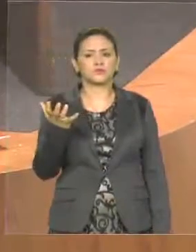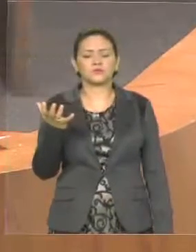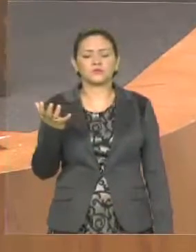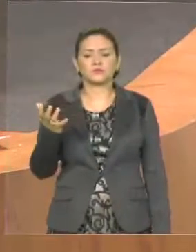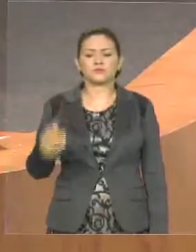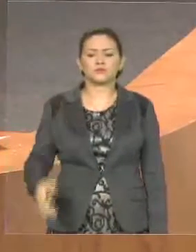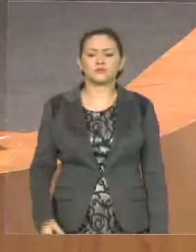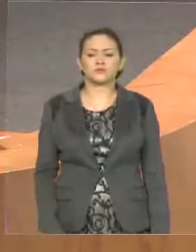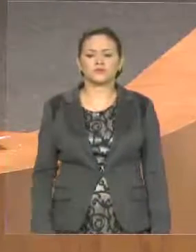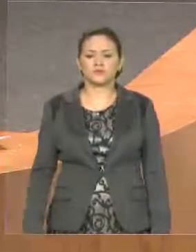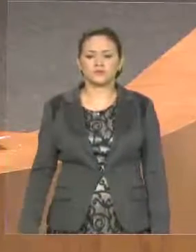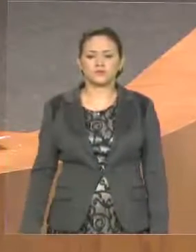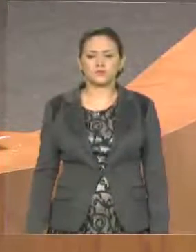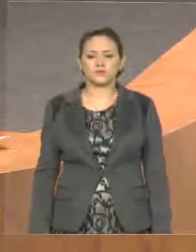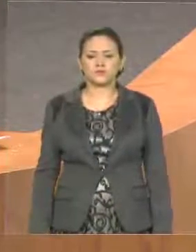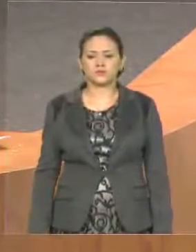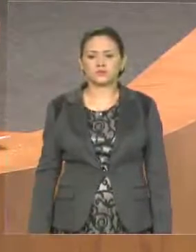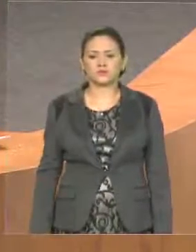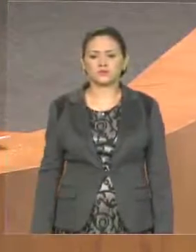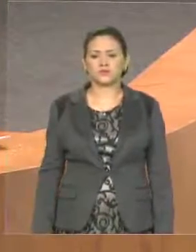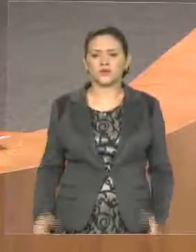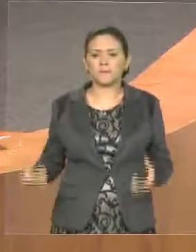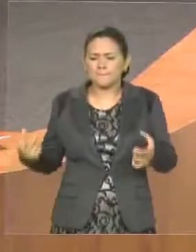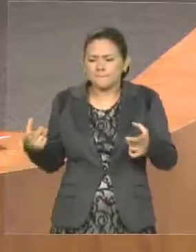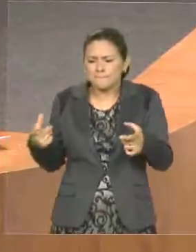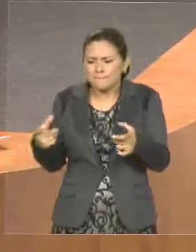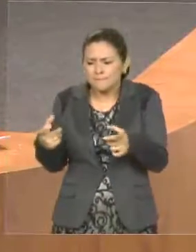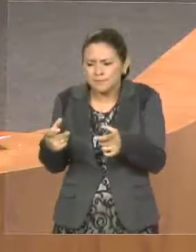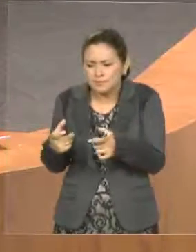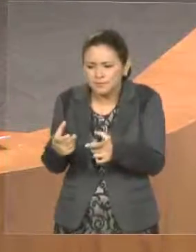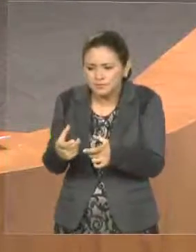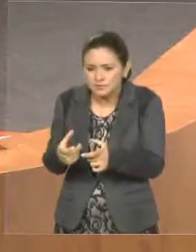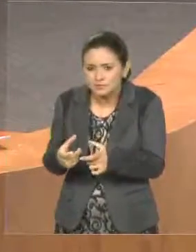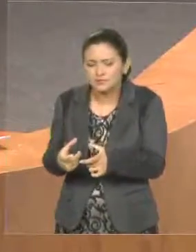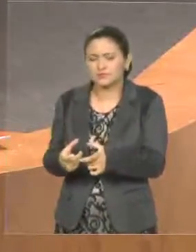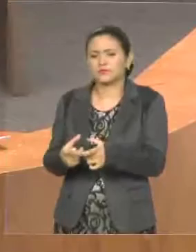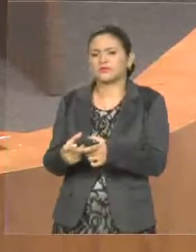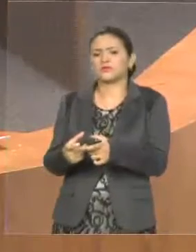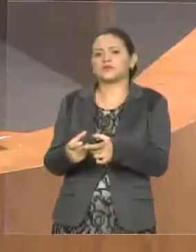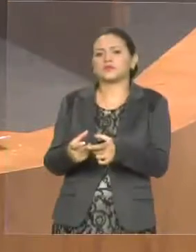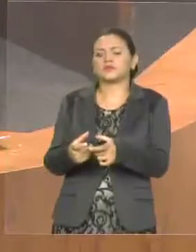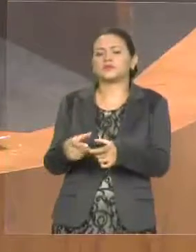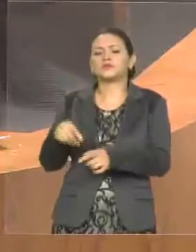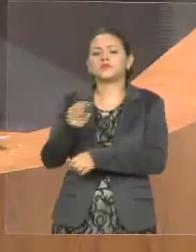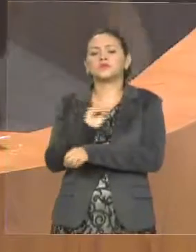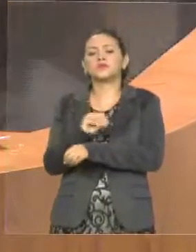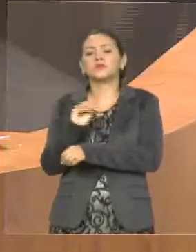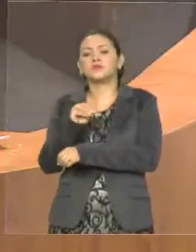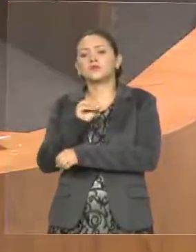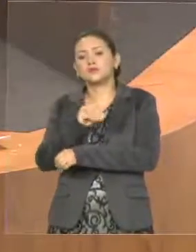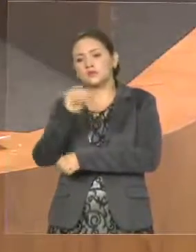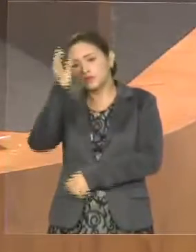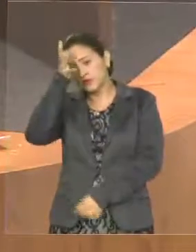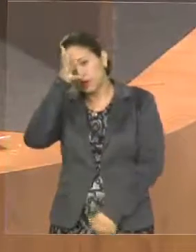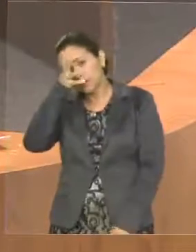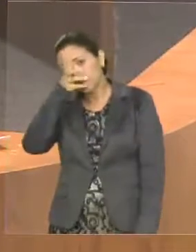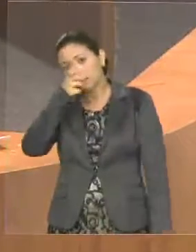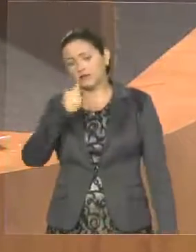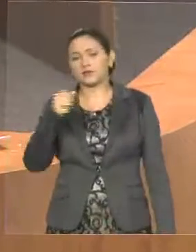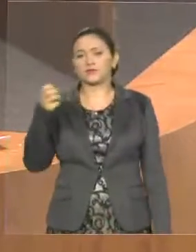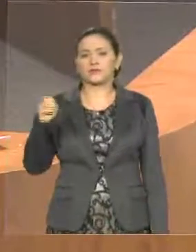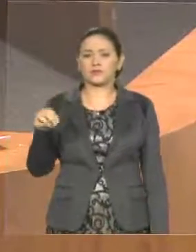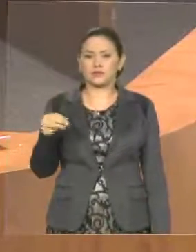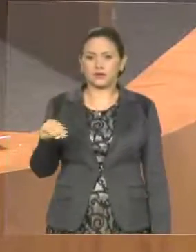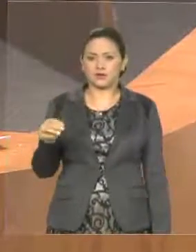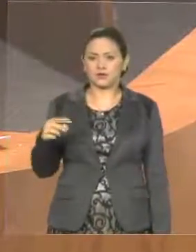apertar essa cadeia produtora de aves no Maranhão, que nós todos sabemos que é uma cadeia